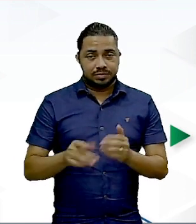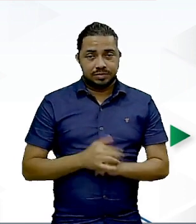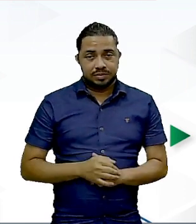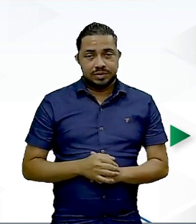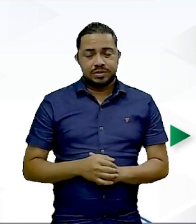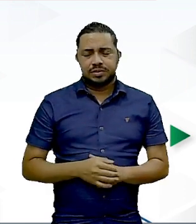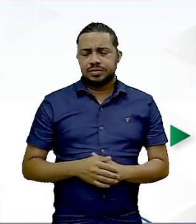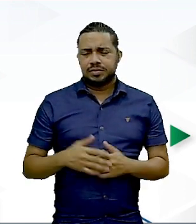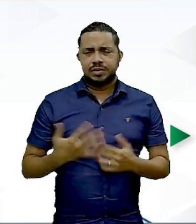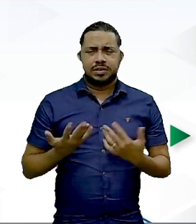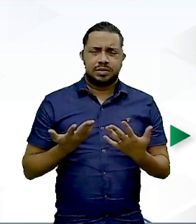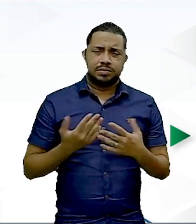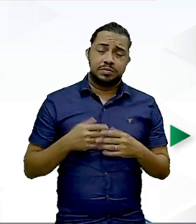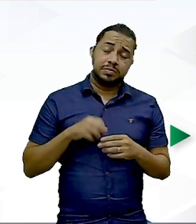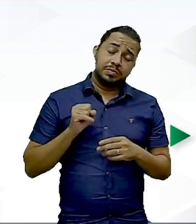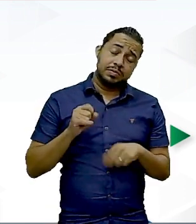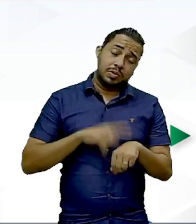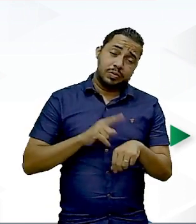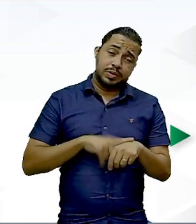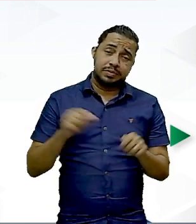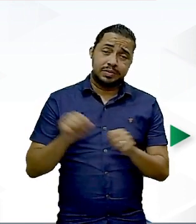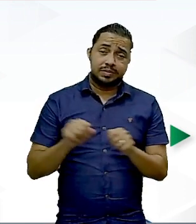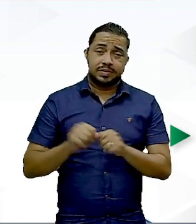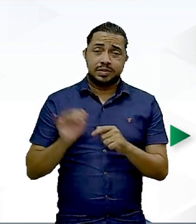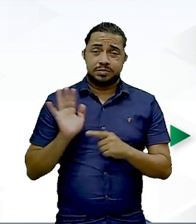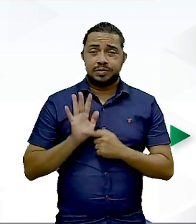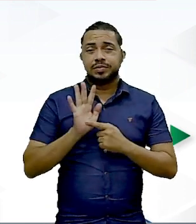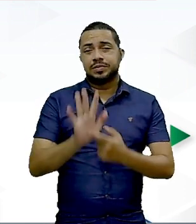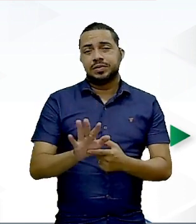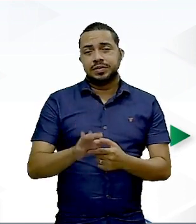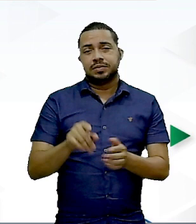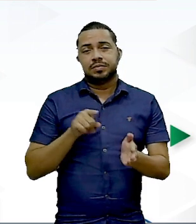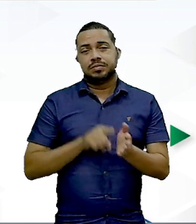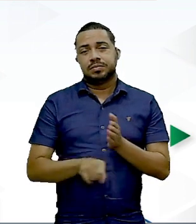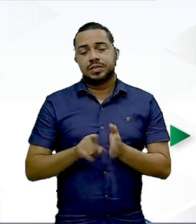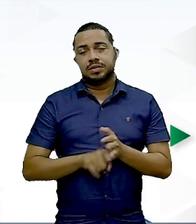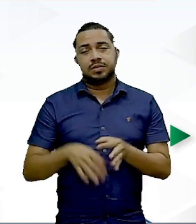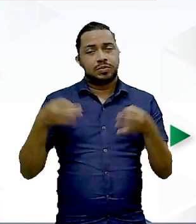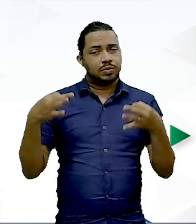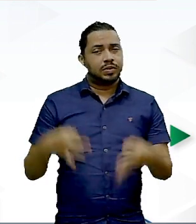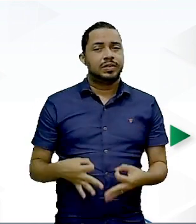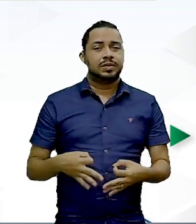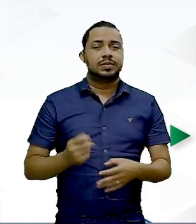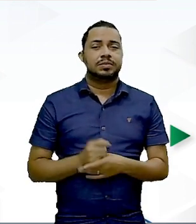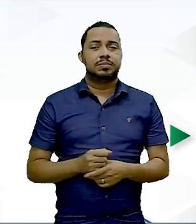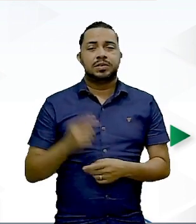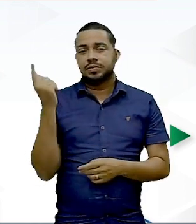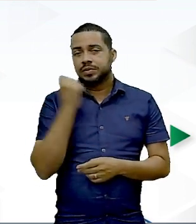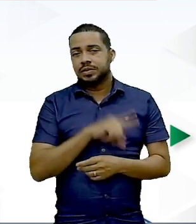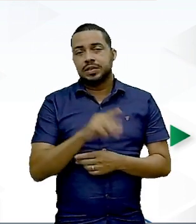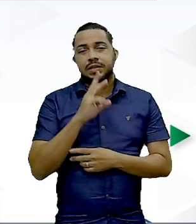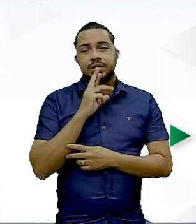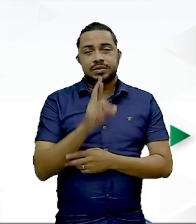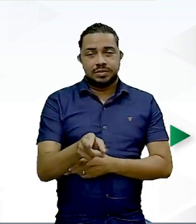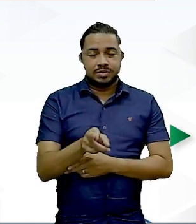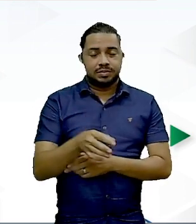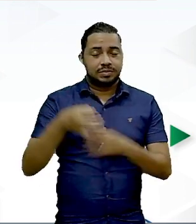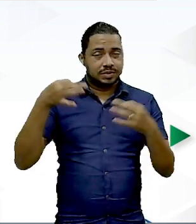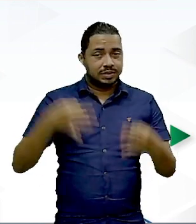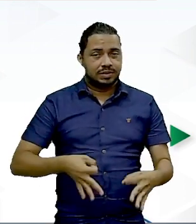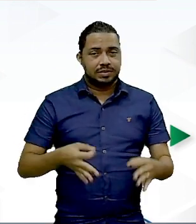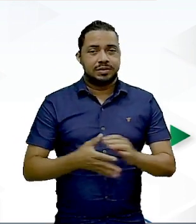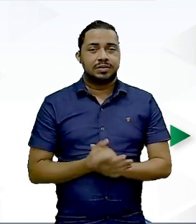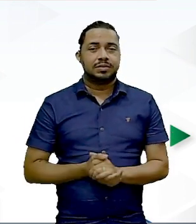Fique à vontade. Agora, na hora que você for fazer a amostragem, faça a pergunta correta para obter o resultado correto, tá